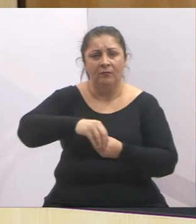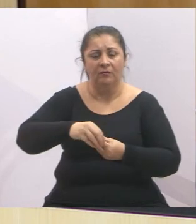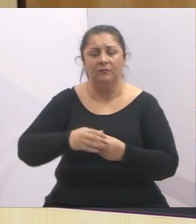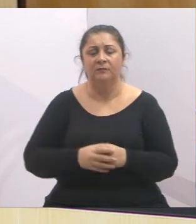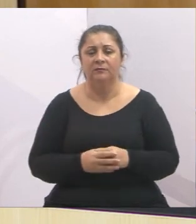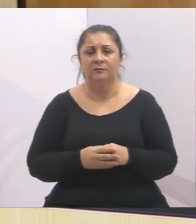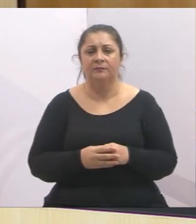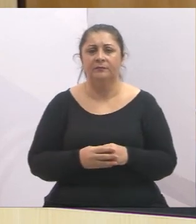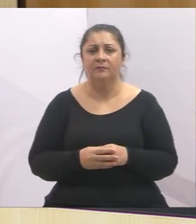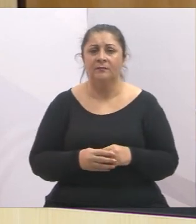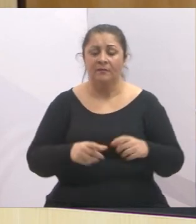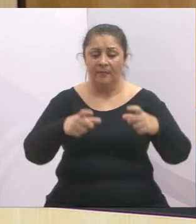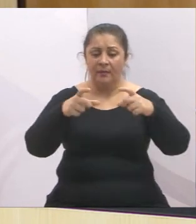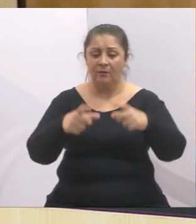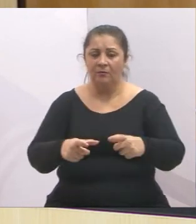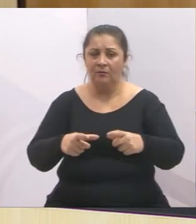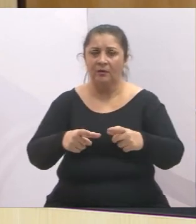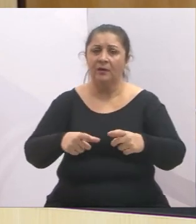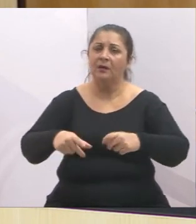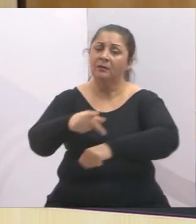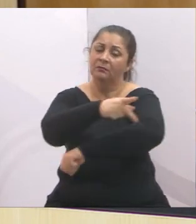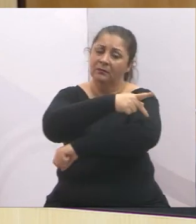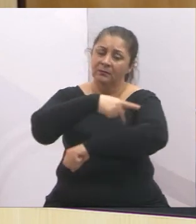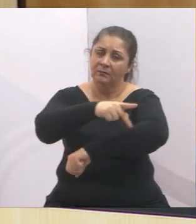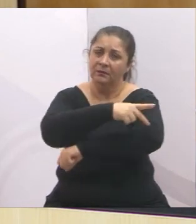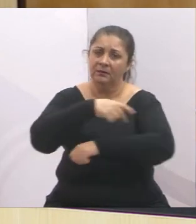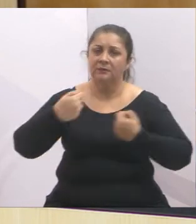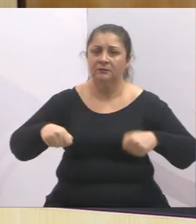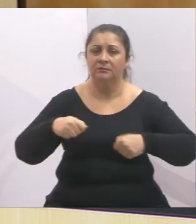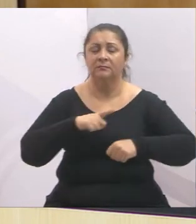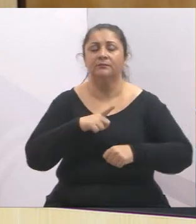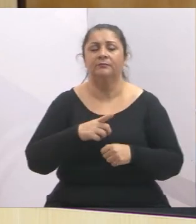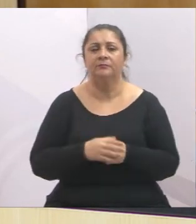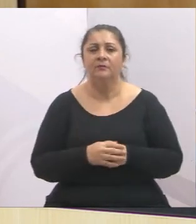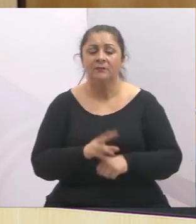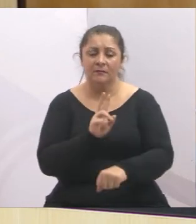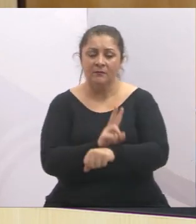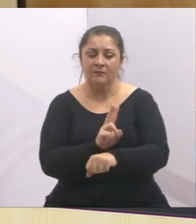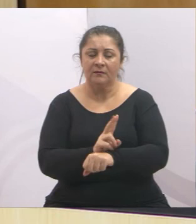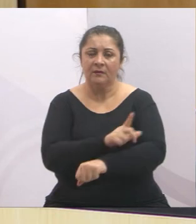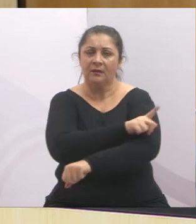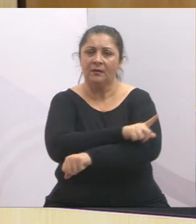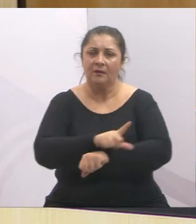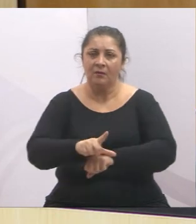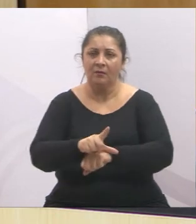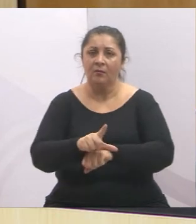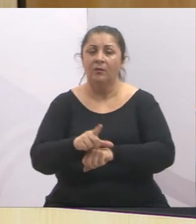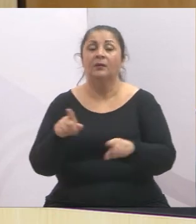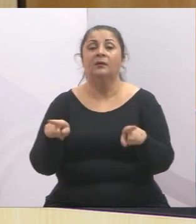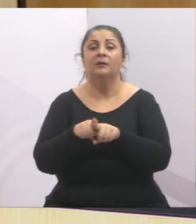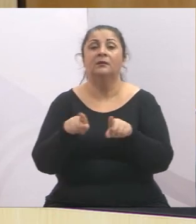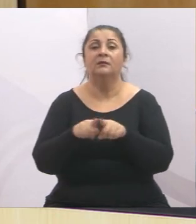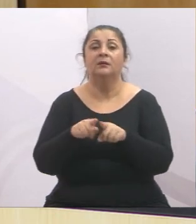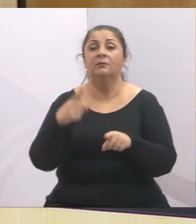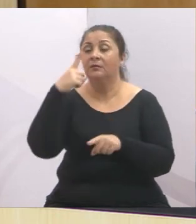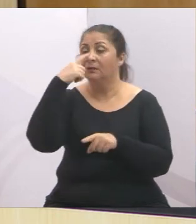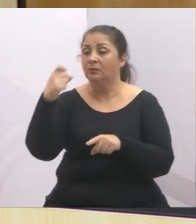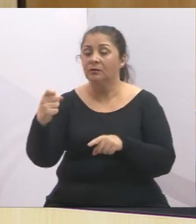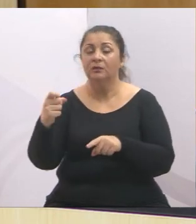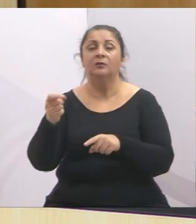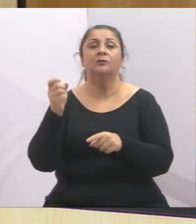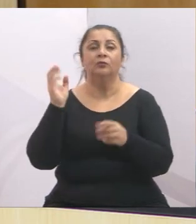centro de convivência, ponto de circular mais próximos, manutenção das ruas, coleta seletiva e educação ambiental